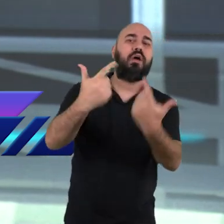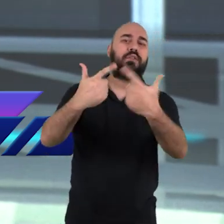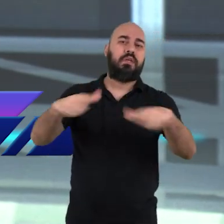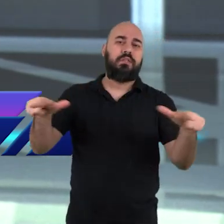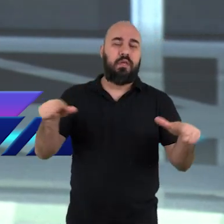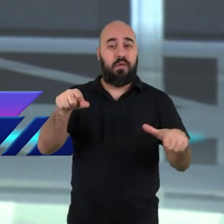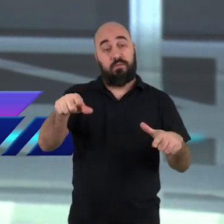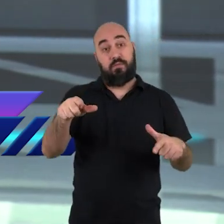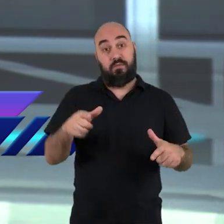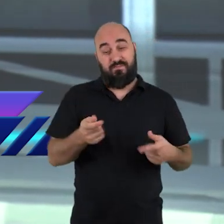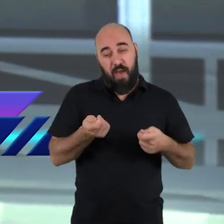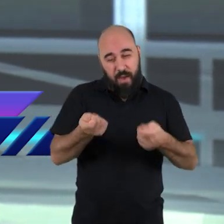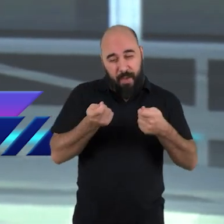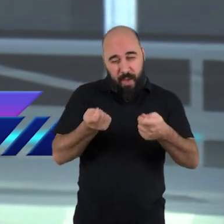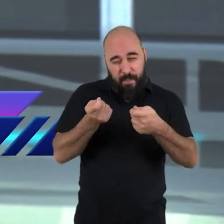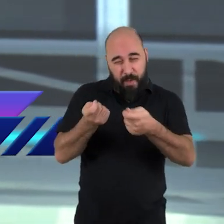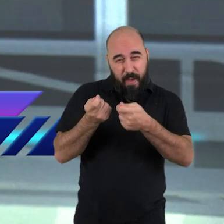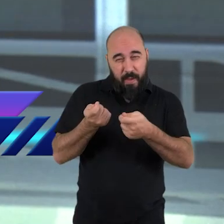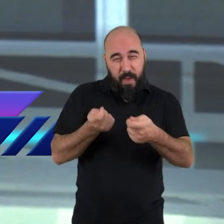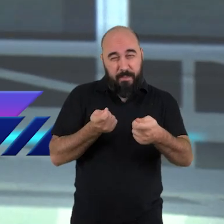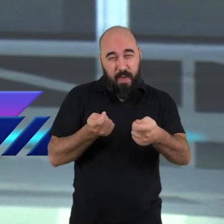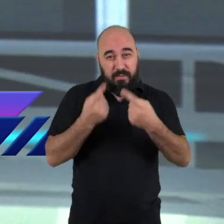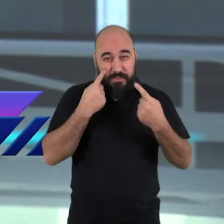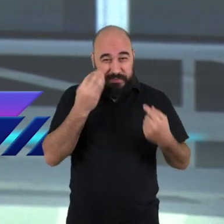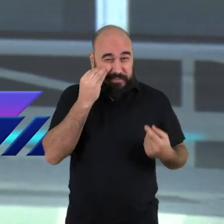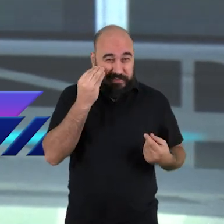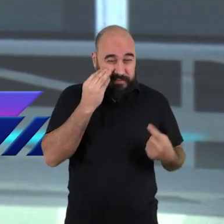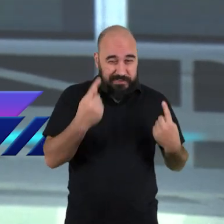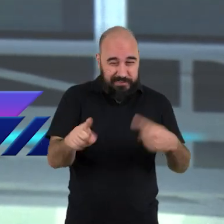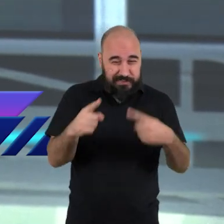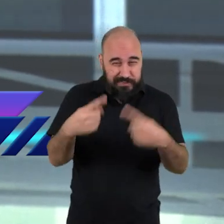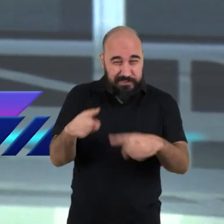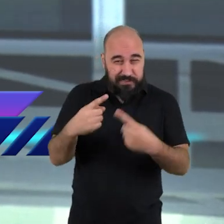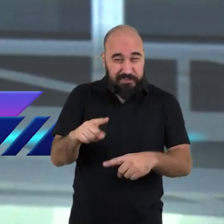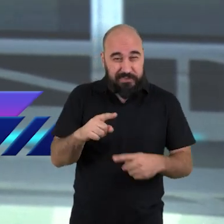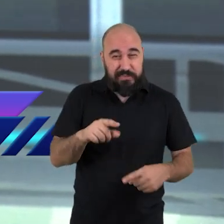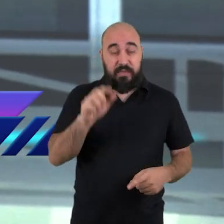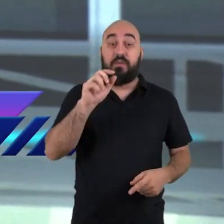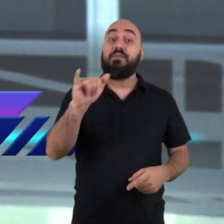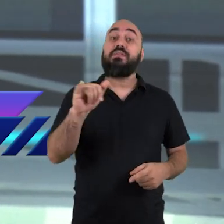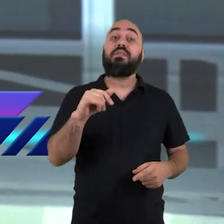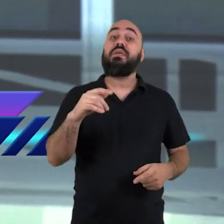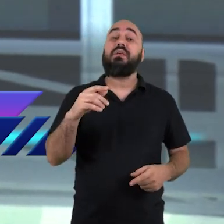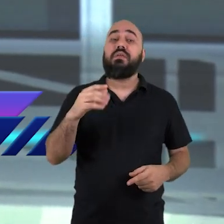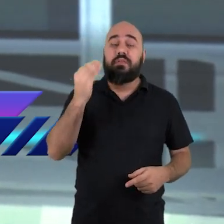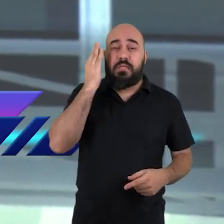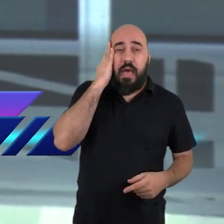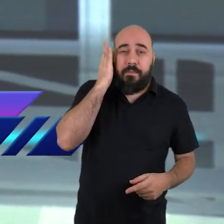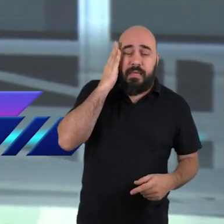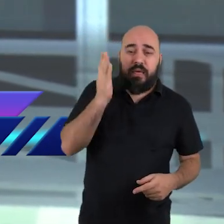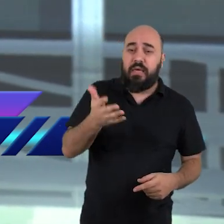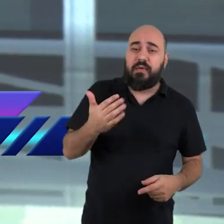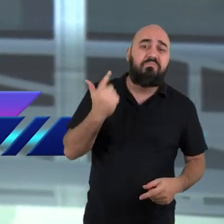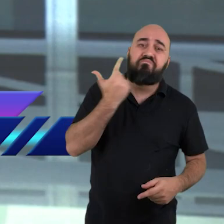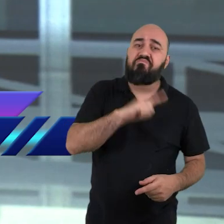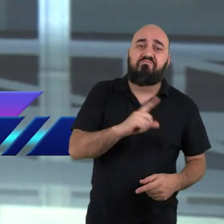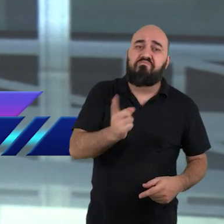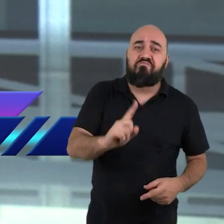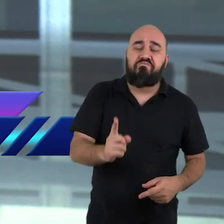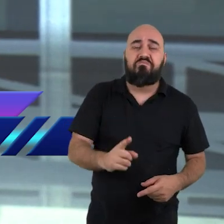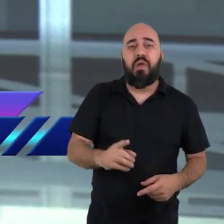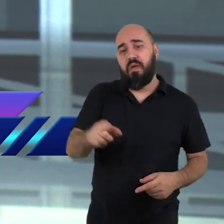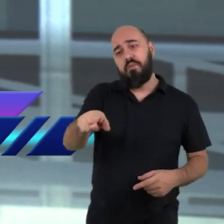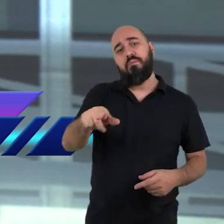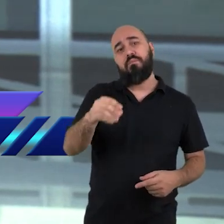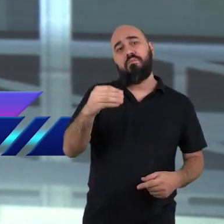Se o diabo sabia que Jesus não pecaria, por que ele foi lá tentar? Não, ele foi lá tentar porque ele sabia que Jesus poderia pecar. Ele foi lá tentar porque sabia que poderia